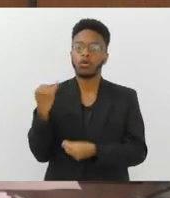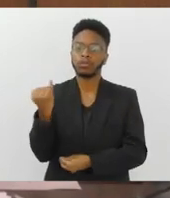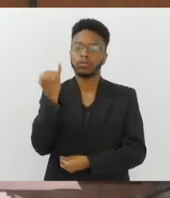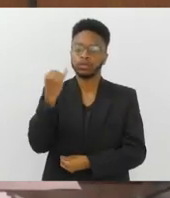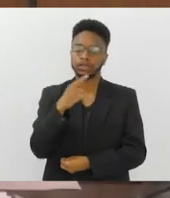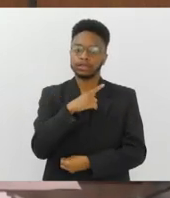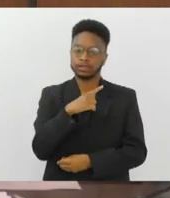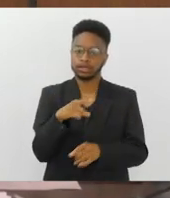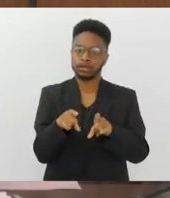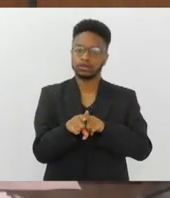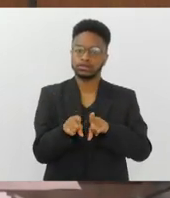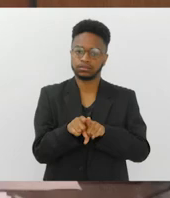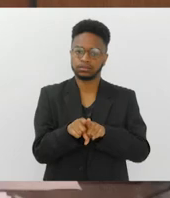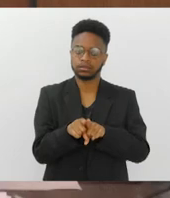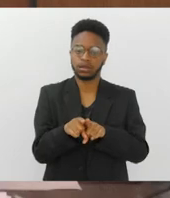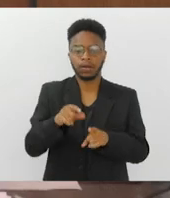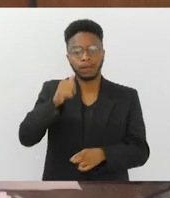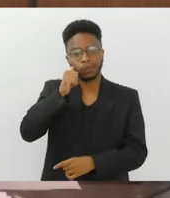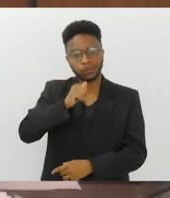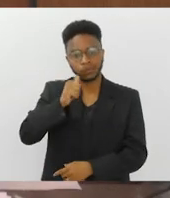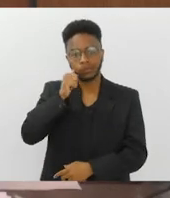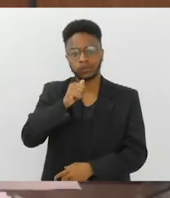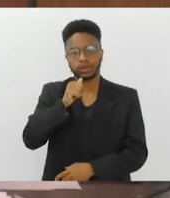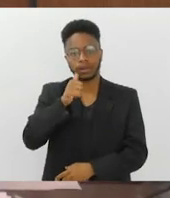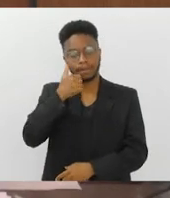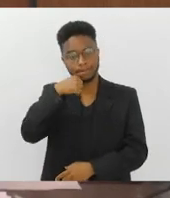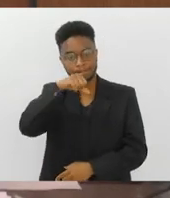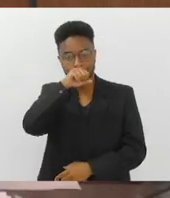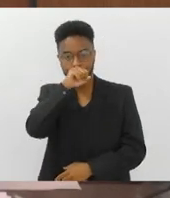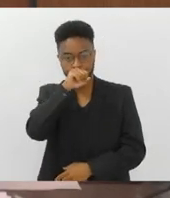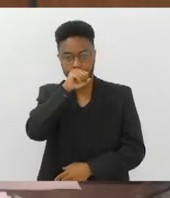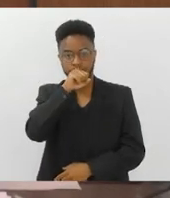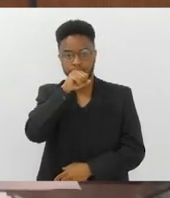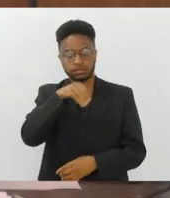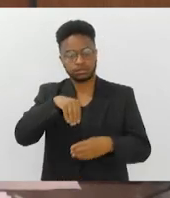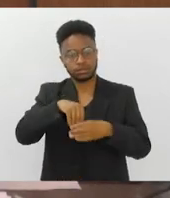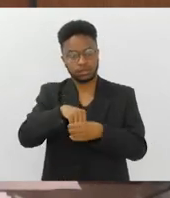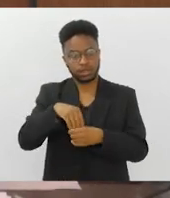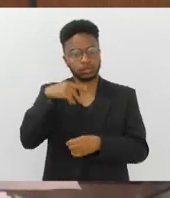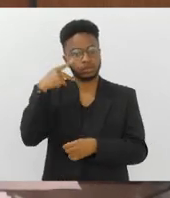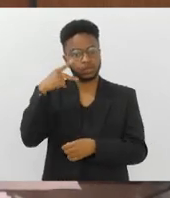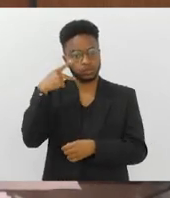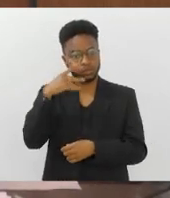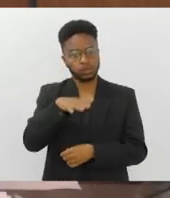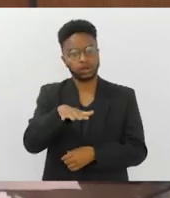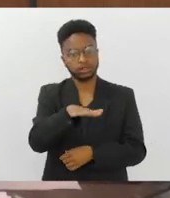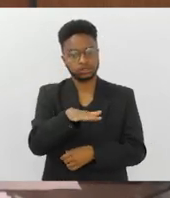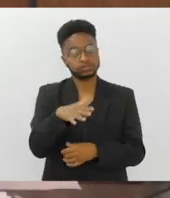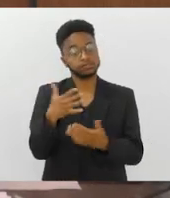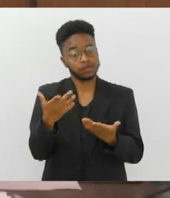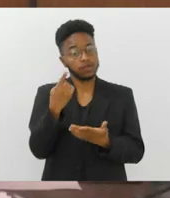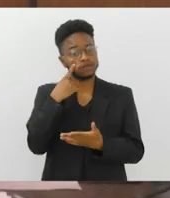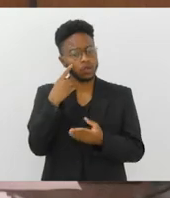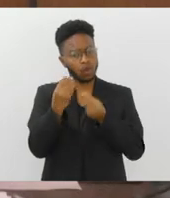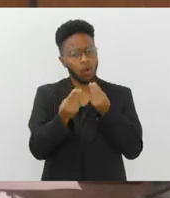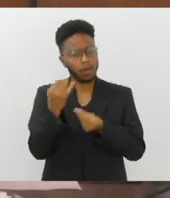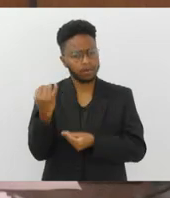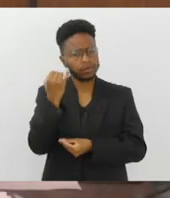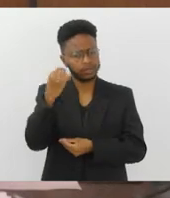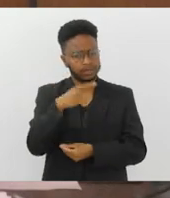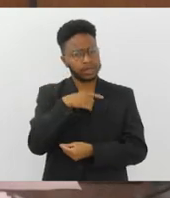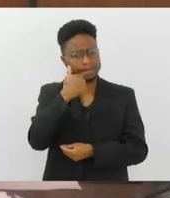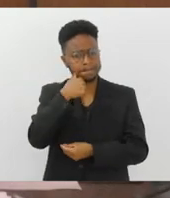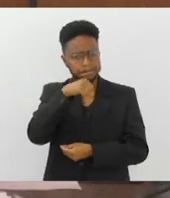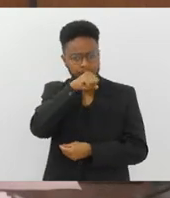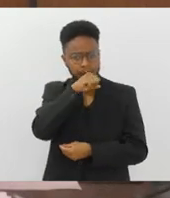ter mulheres, mães nos parlamentos. Olha como é importante a gente ter uma mãe no parlamento, uma mãe